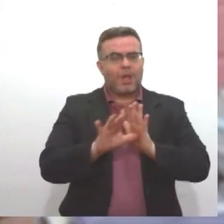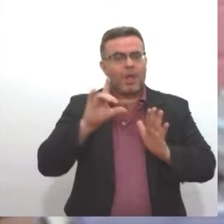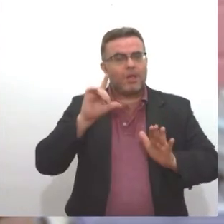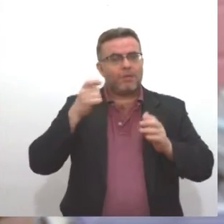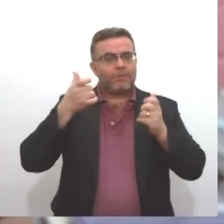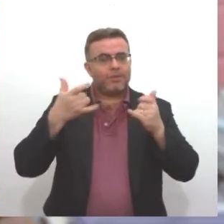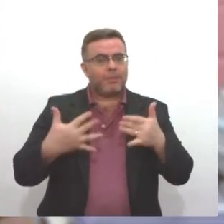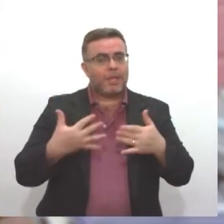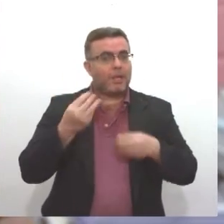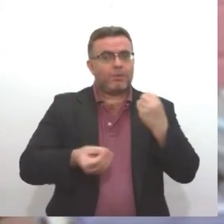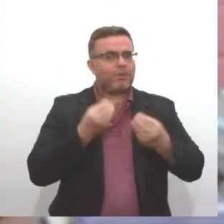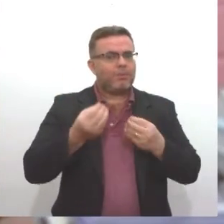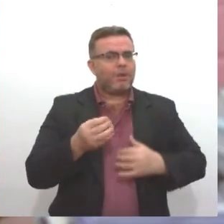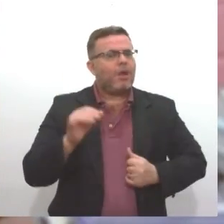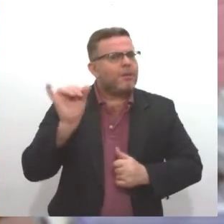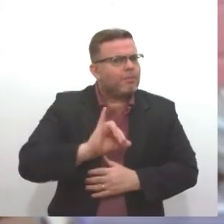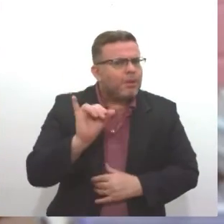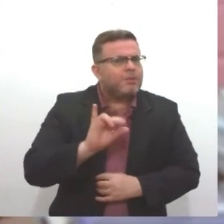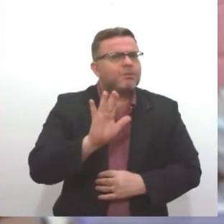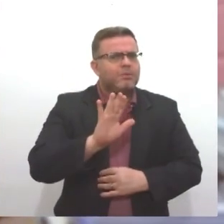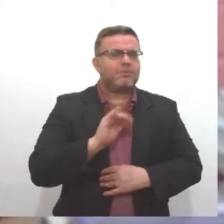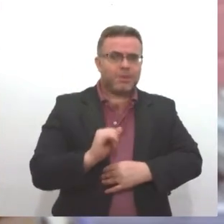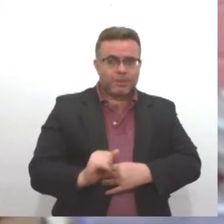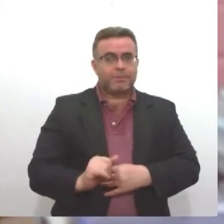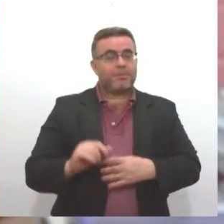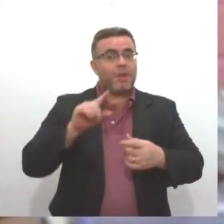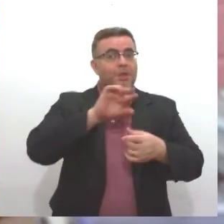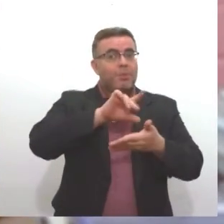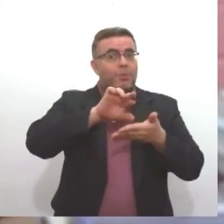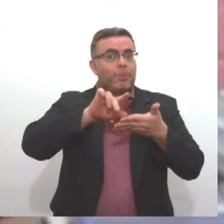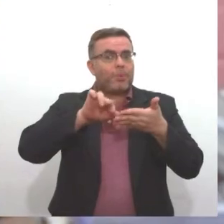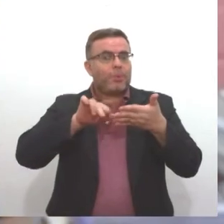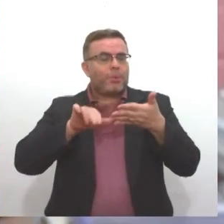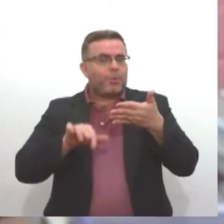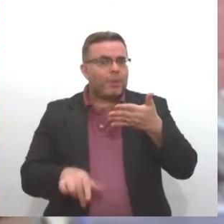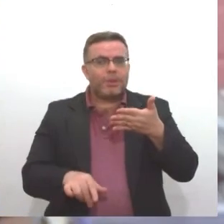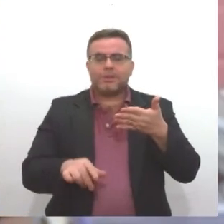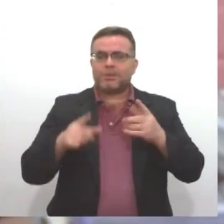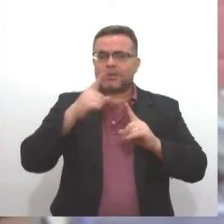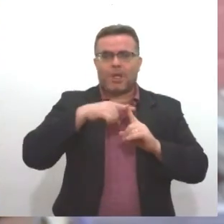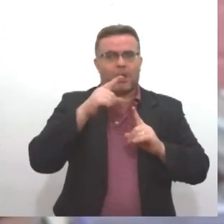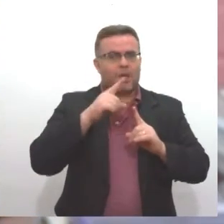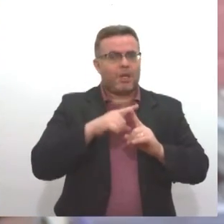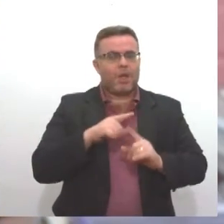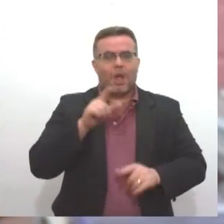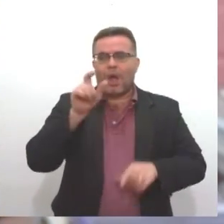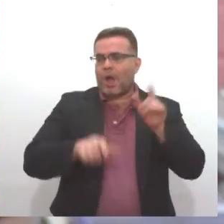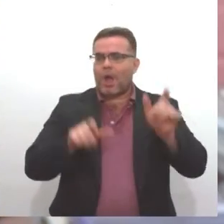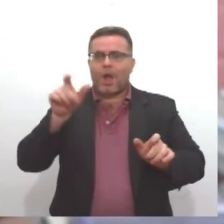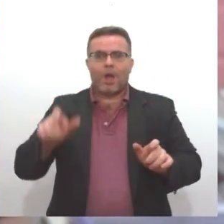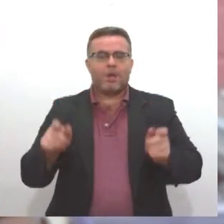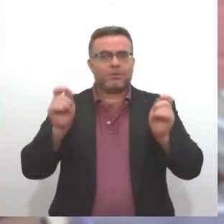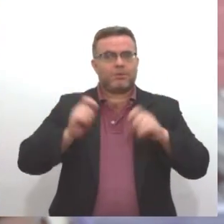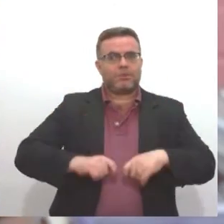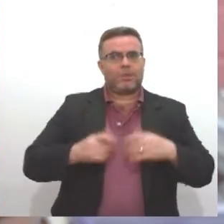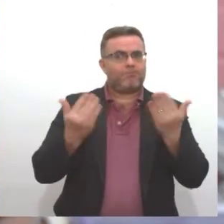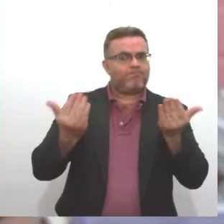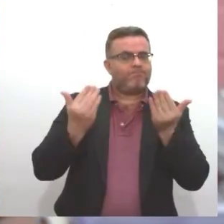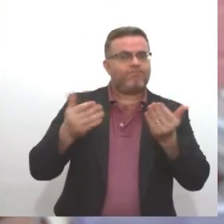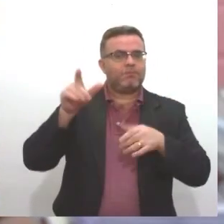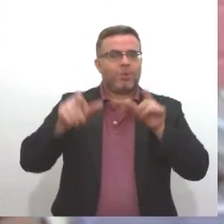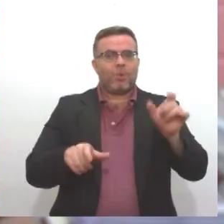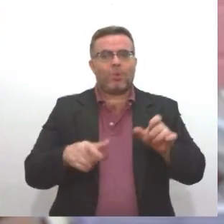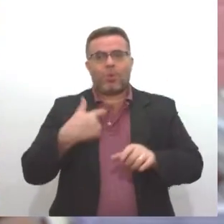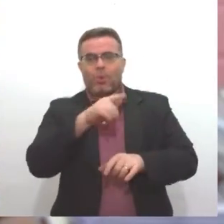porque isso é muito importante. Existem vários tipos de ateísmo. O ateísmo tem várias gradações, vamos dizer assim. Então, o ateísmo ao qual